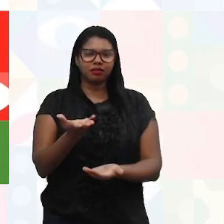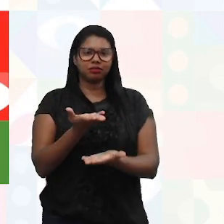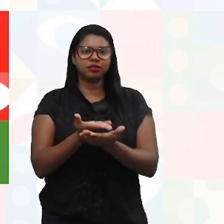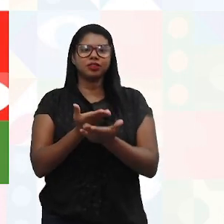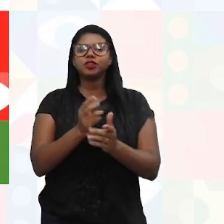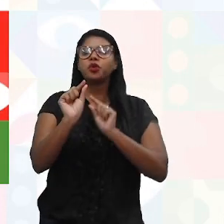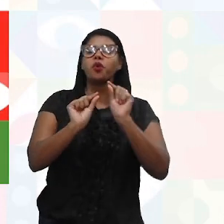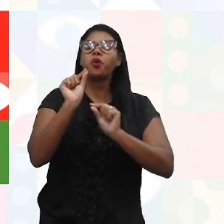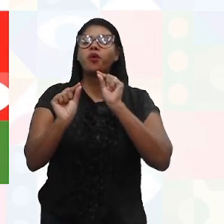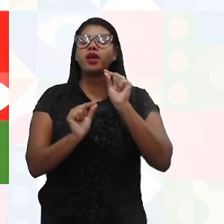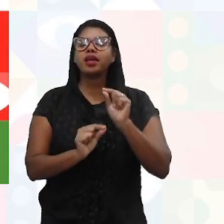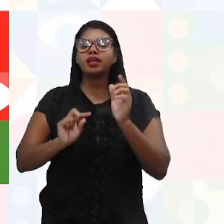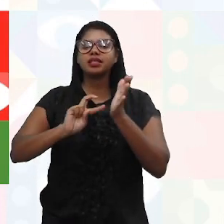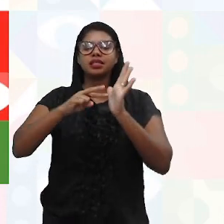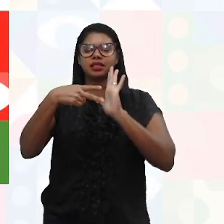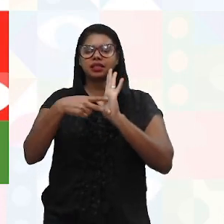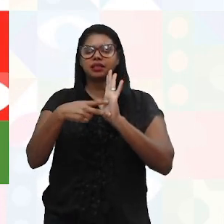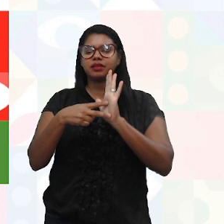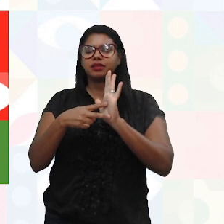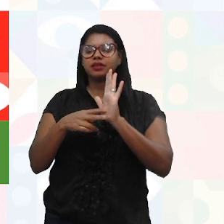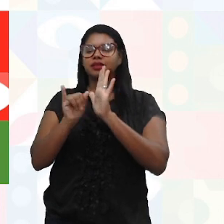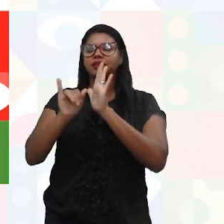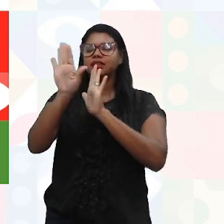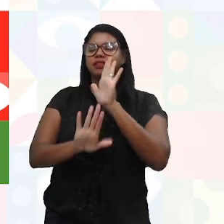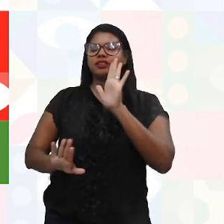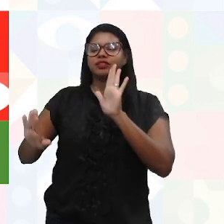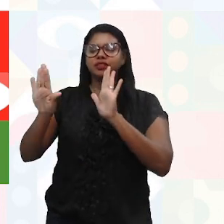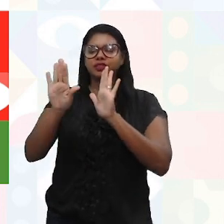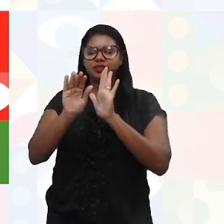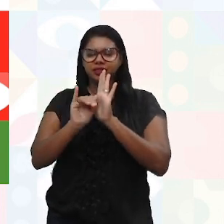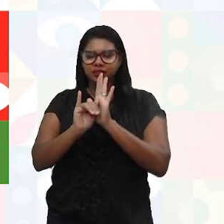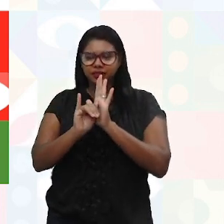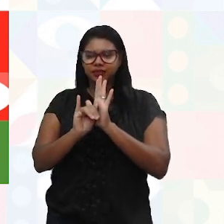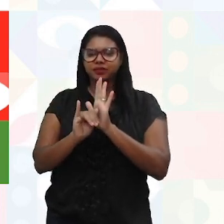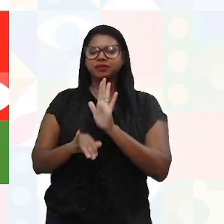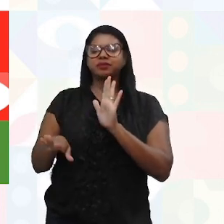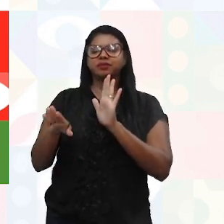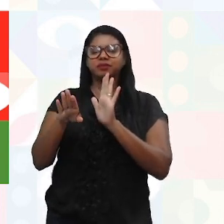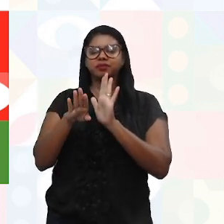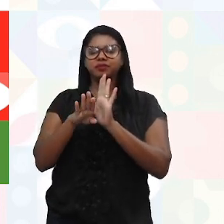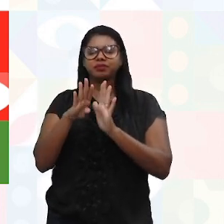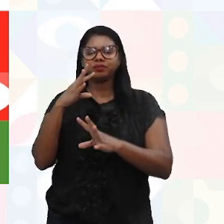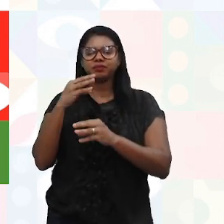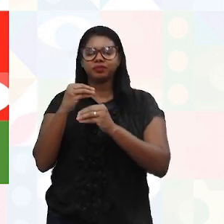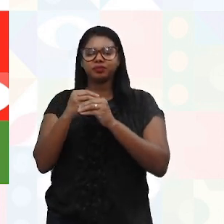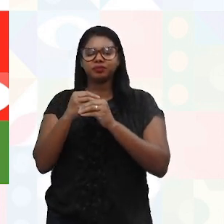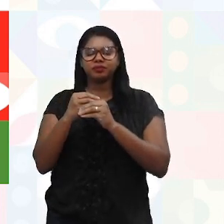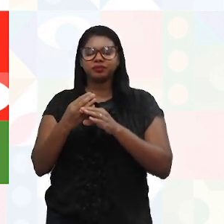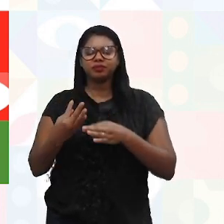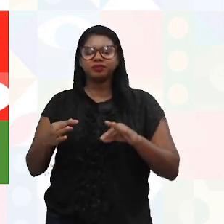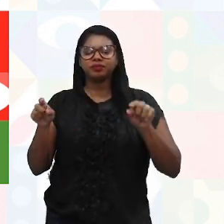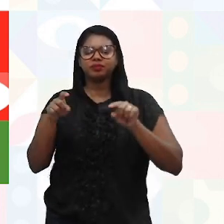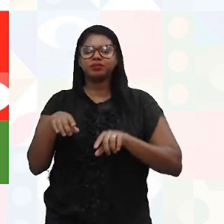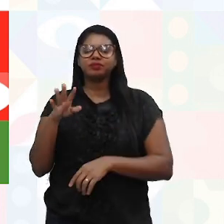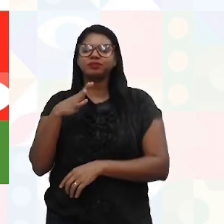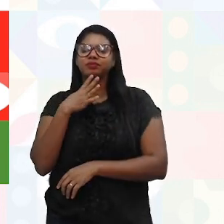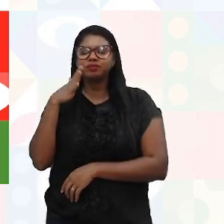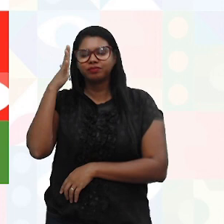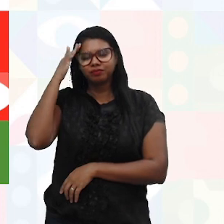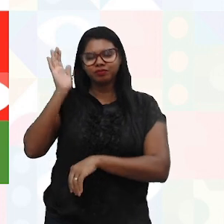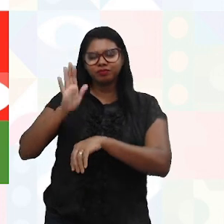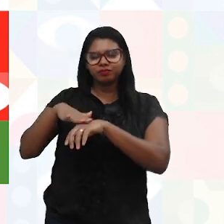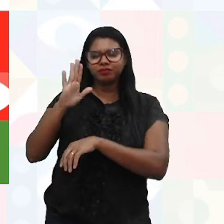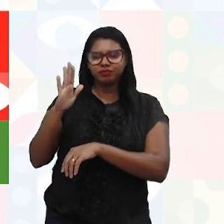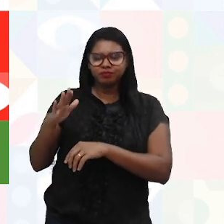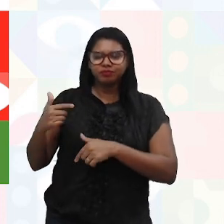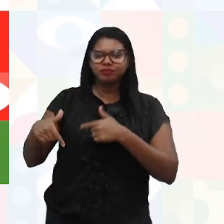que é ilustração e vai sair um pouco do manual para chegar mais perto do digital, né? Que é o que a gente conhece mais, o que a gente